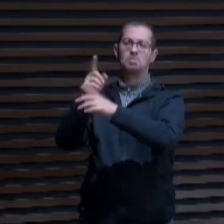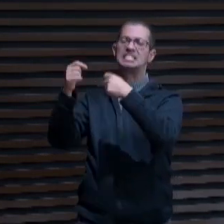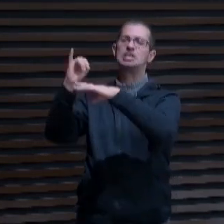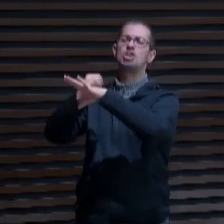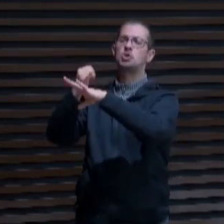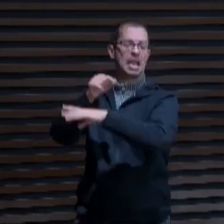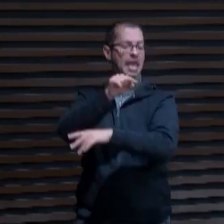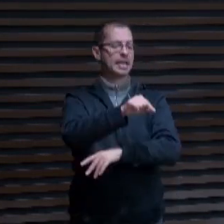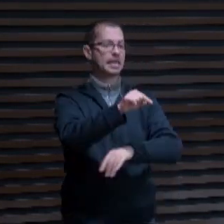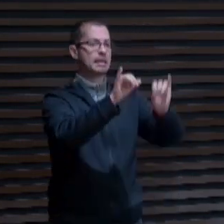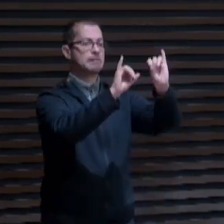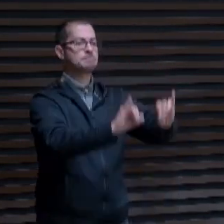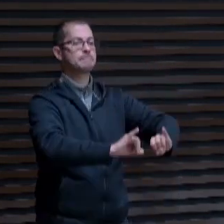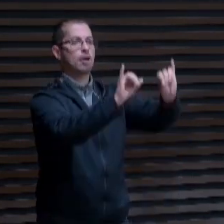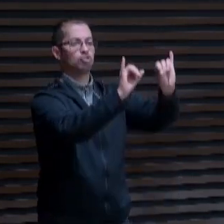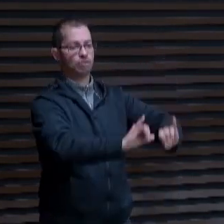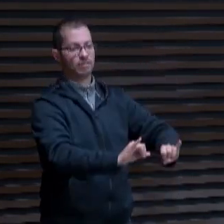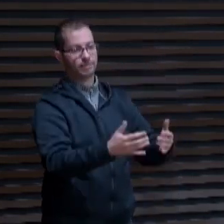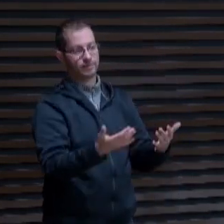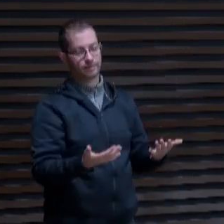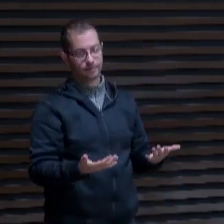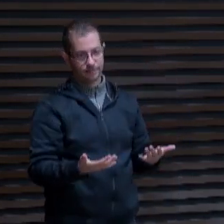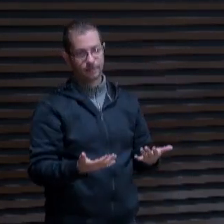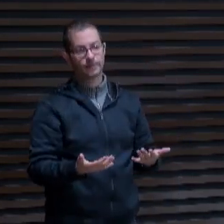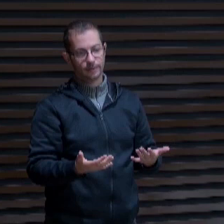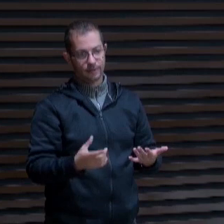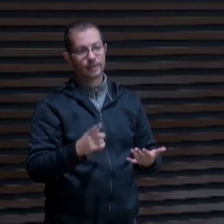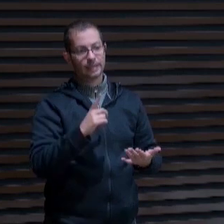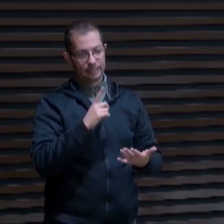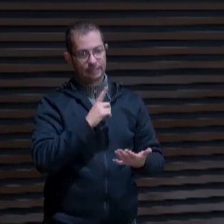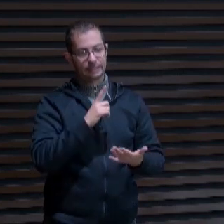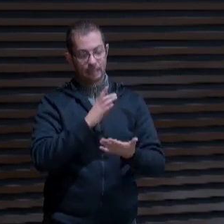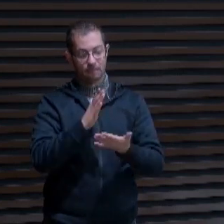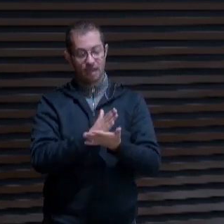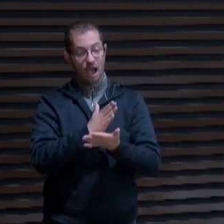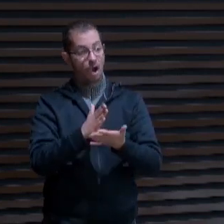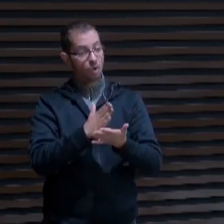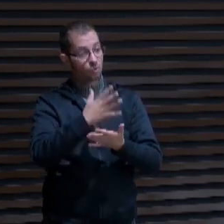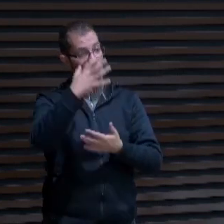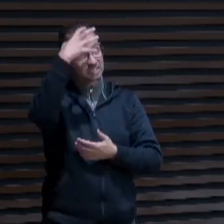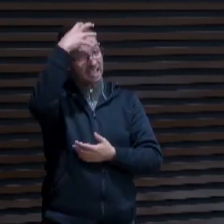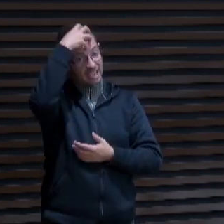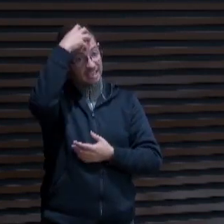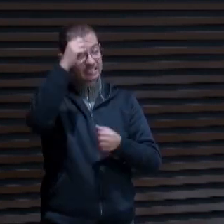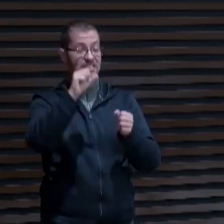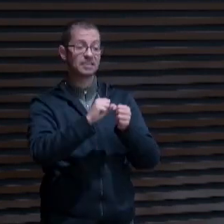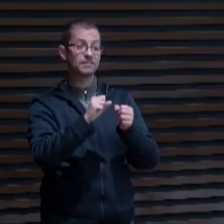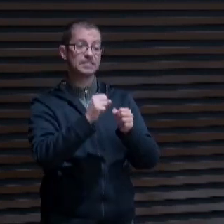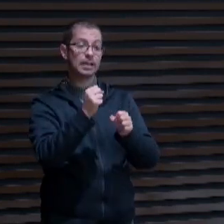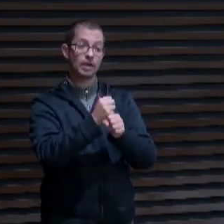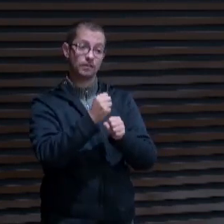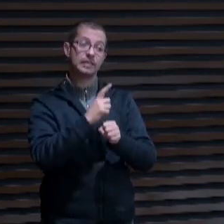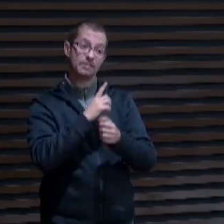Eu disse que alguns reis fizeram algumas reformas parciais. Alguns reis, eles voltaram para o